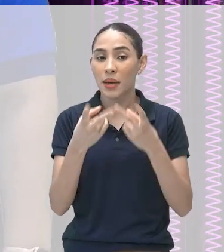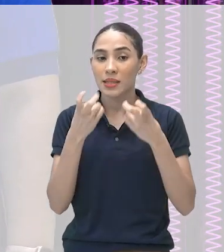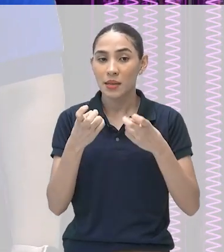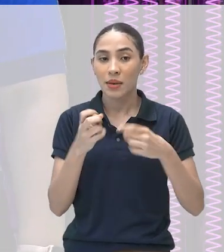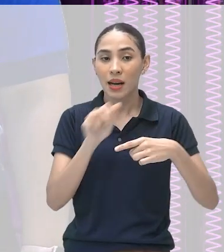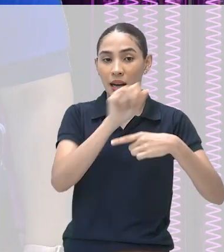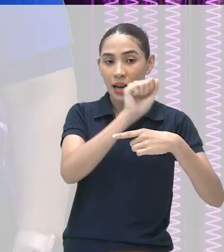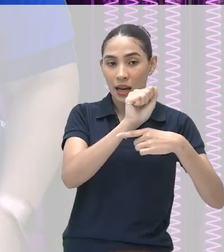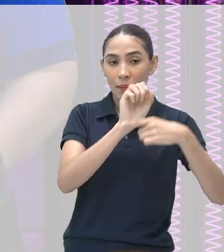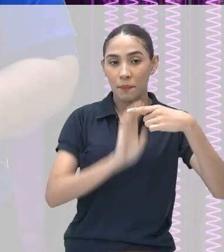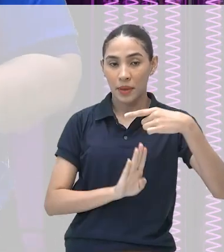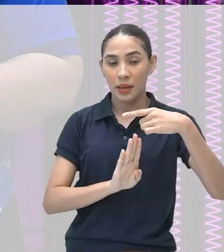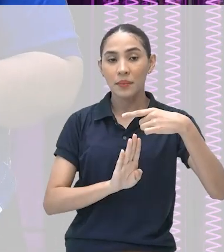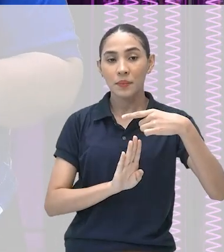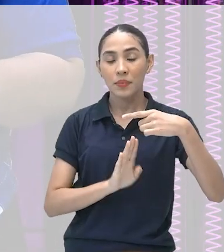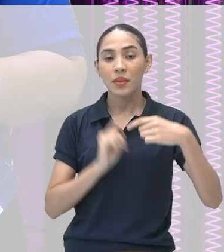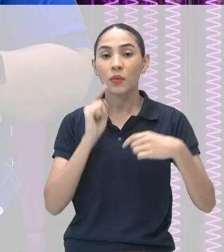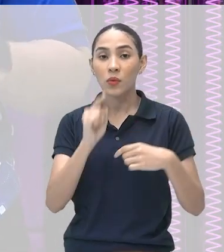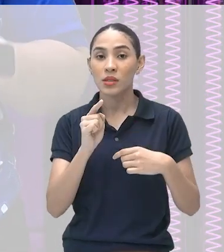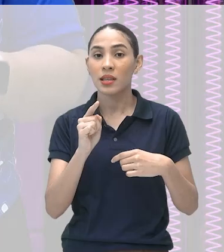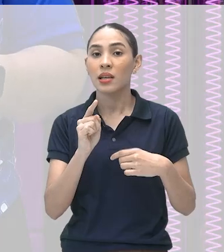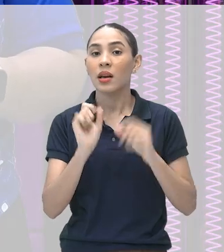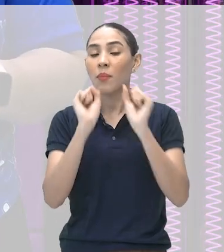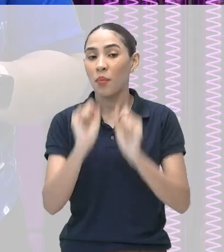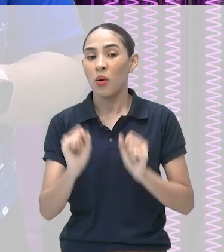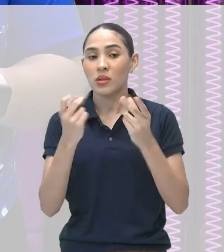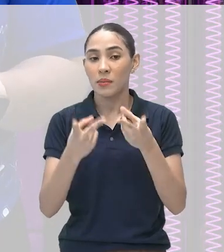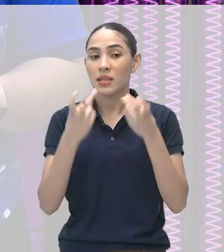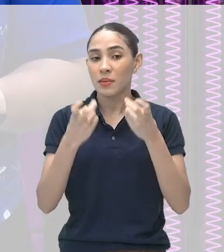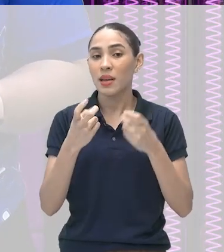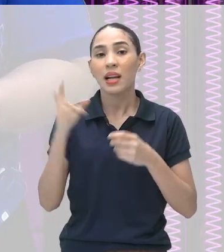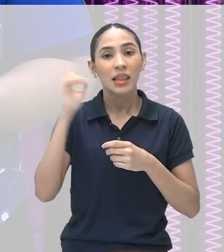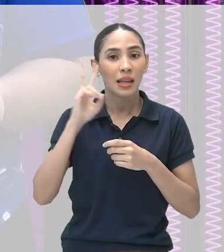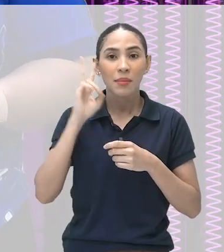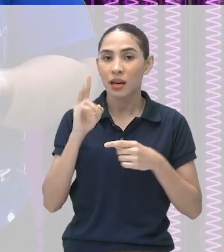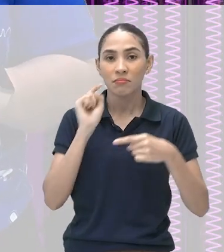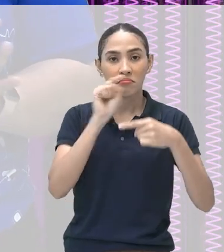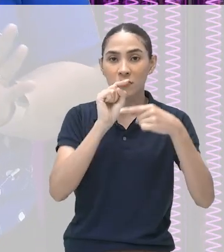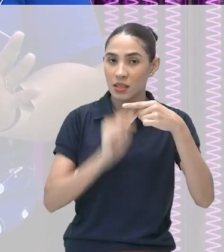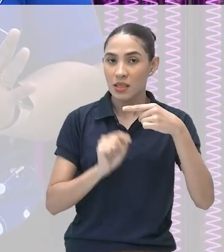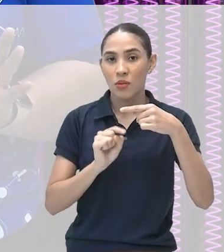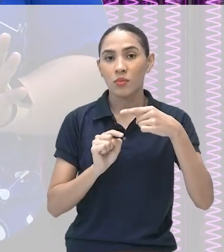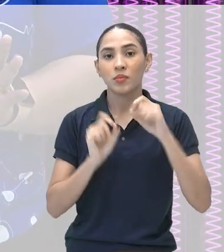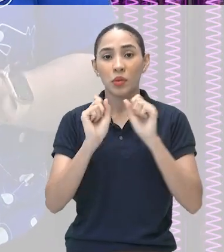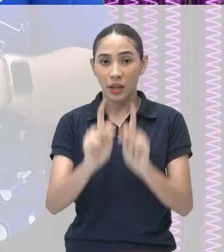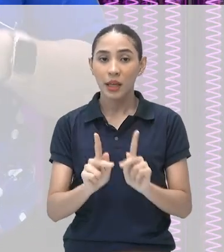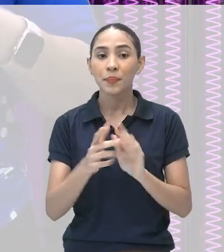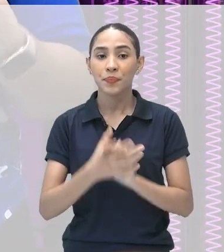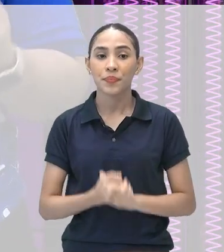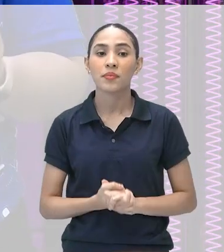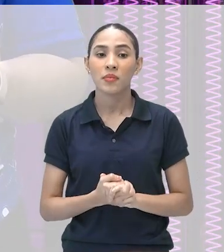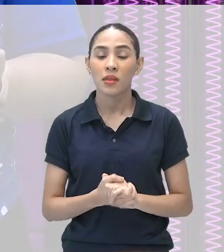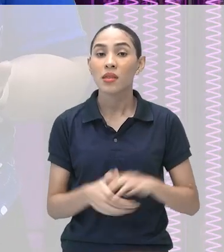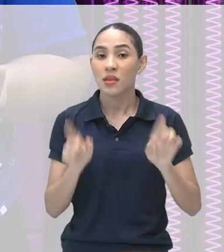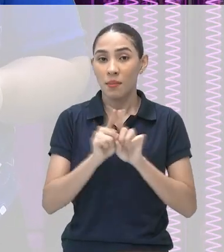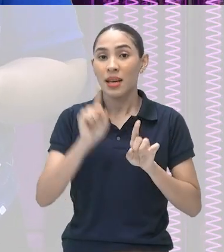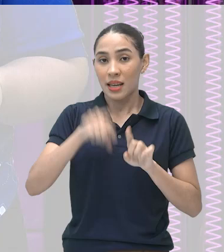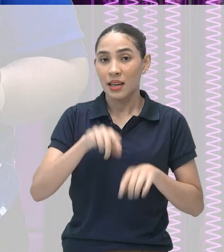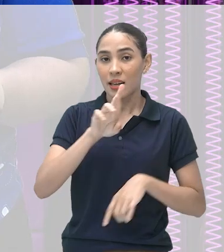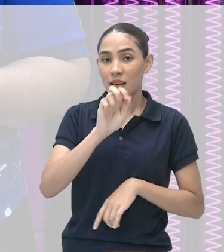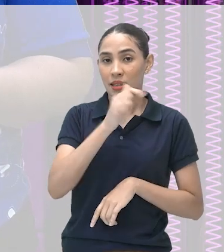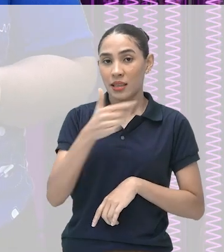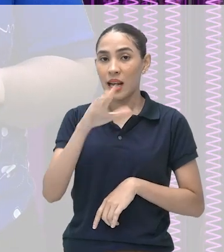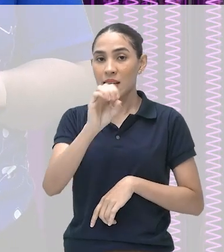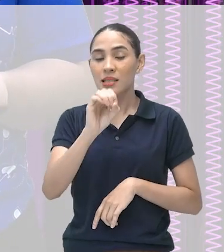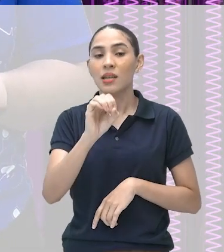A sobre B, né? Você pode olhar e lembrar de uma fração, ok? Isso também é uma razão,